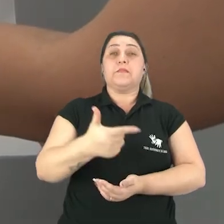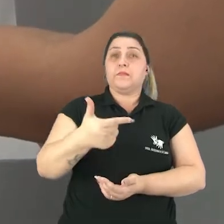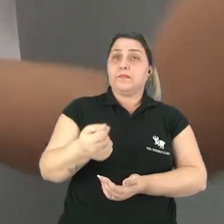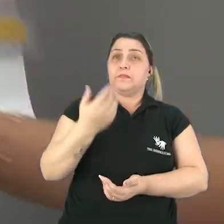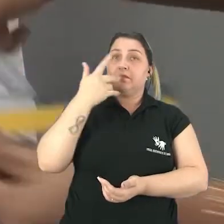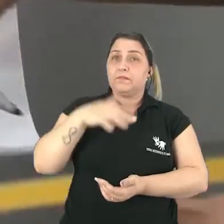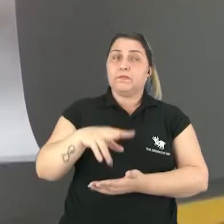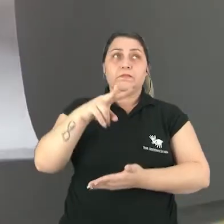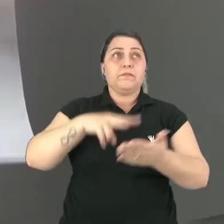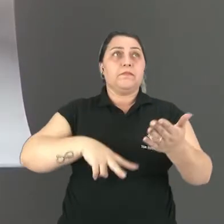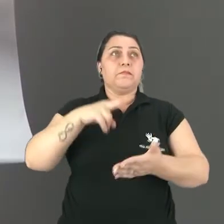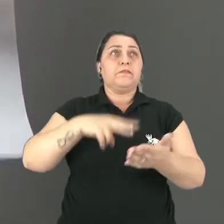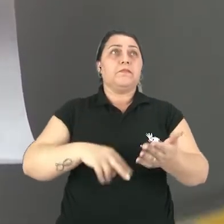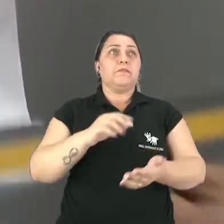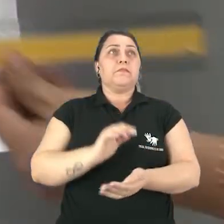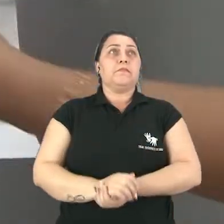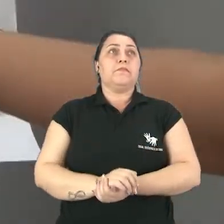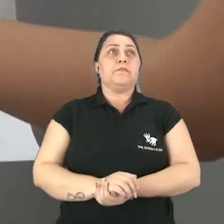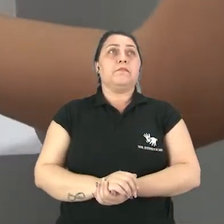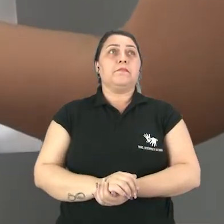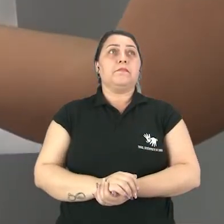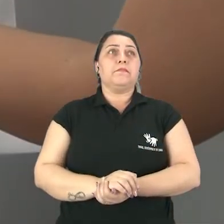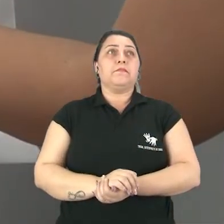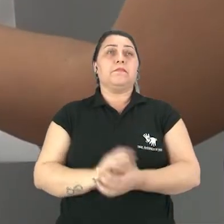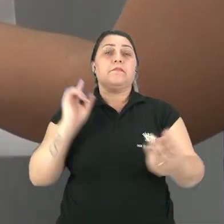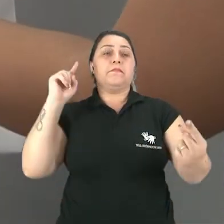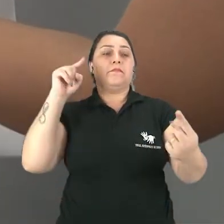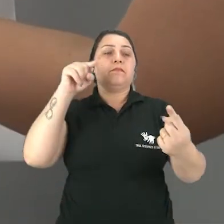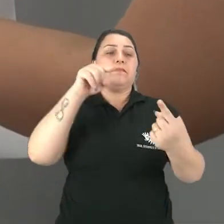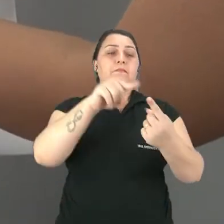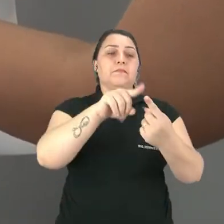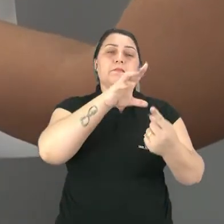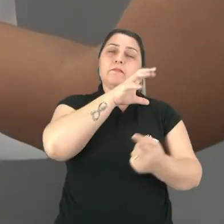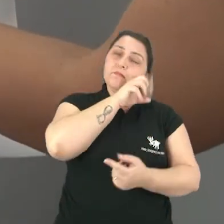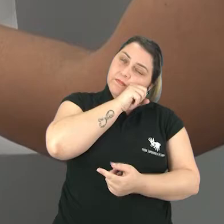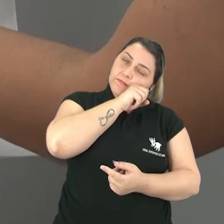20 crianças. E a Bela Adormecida?